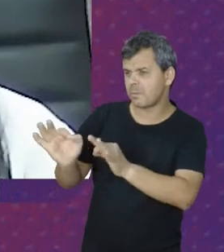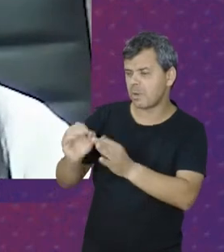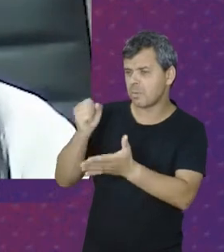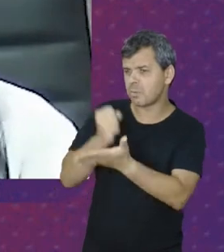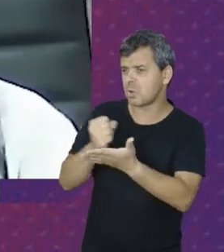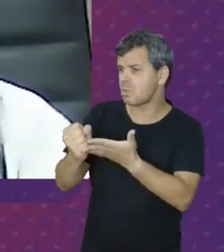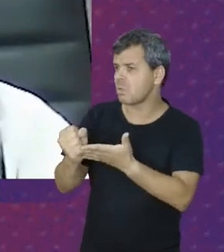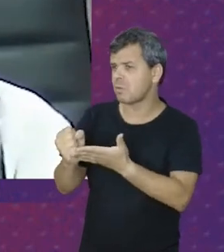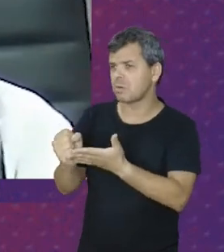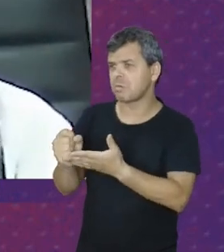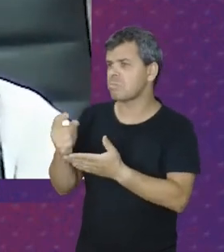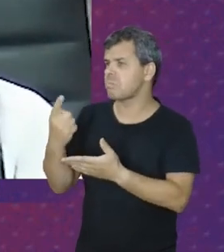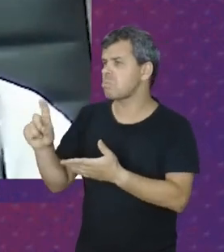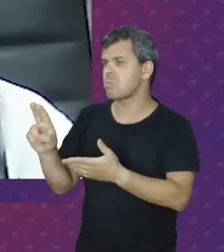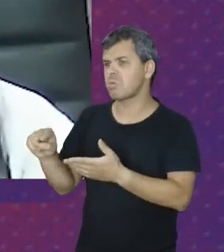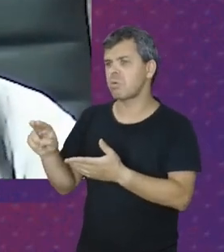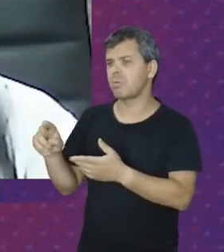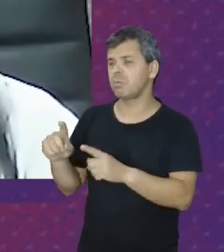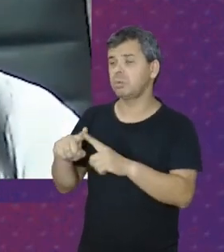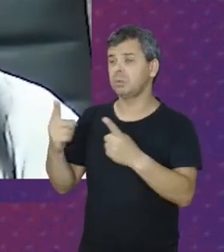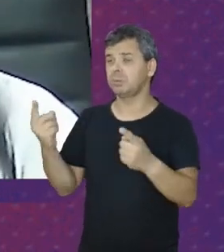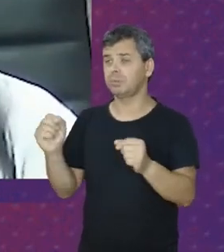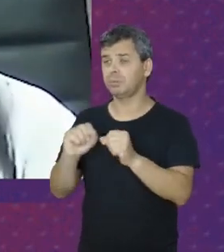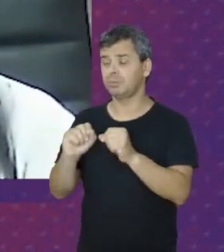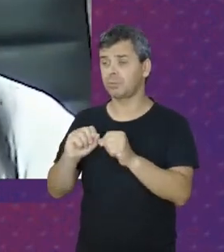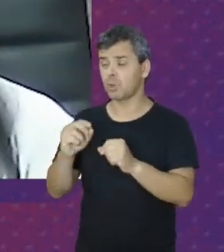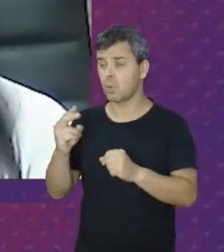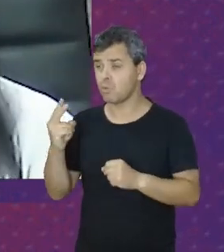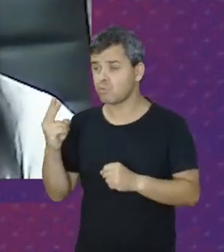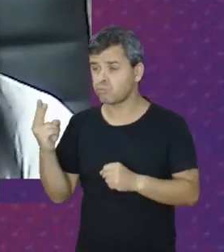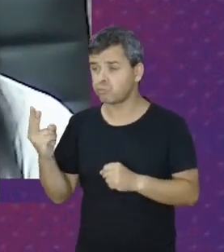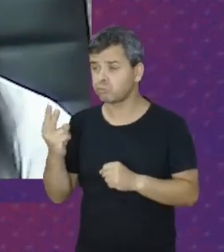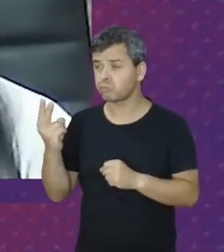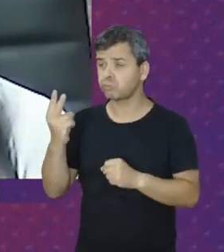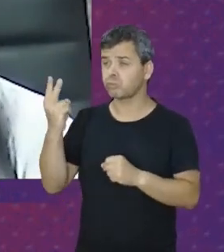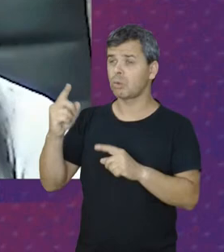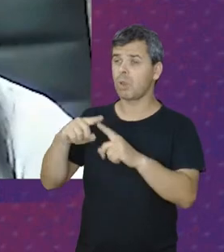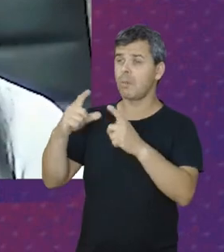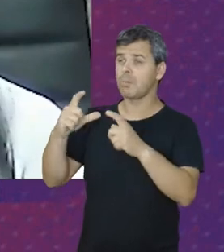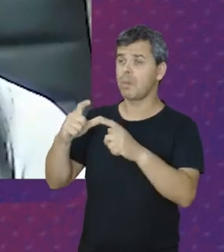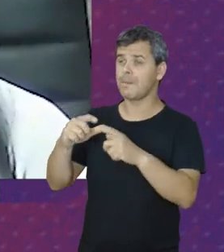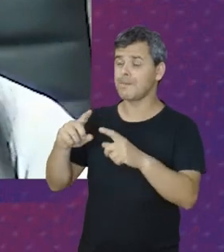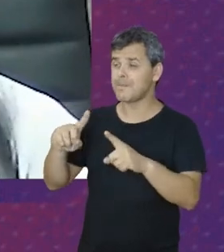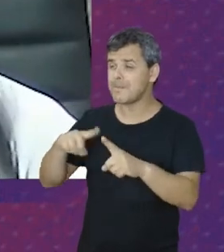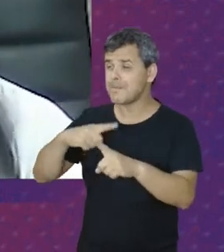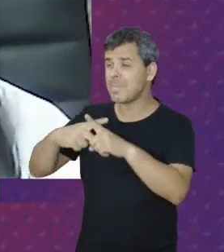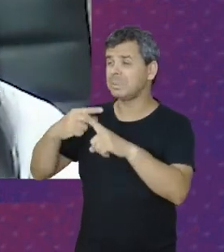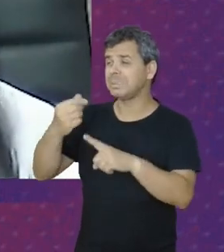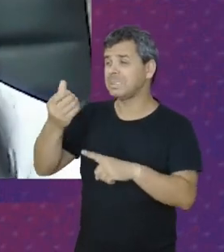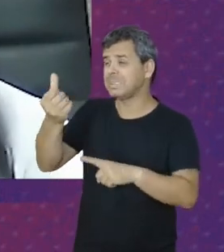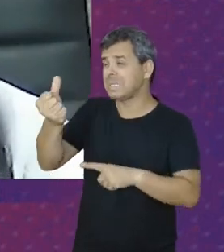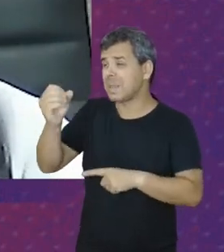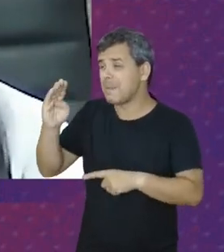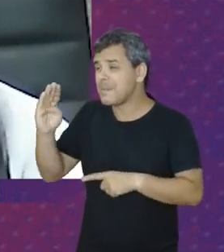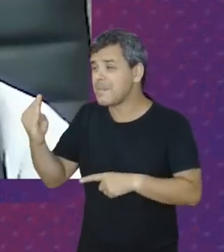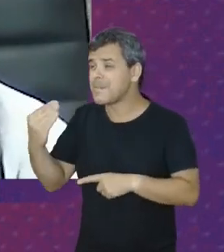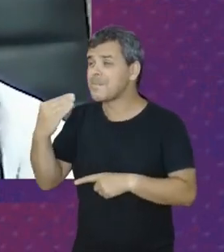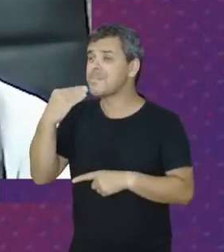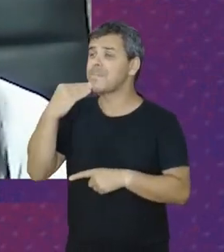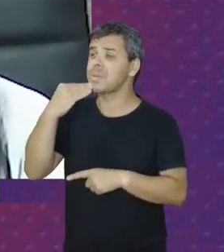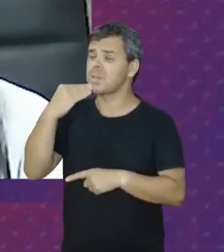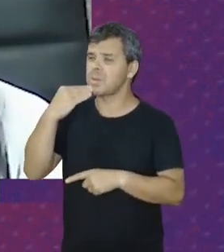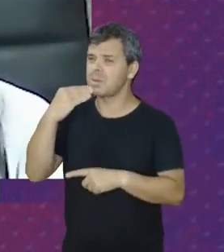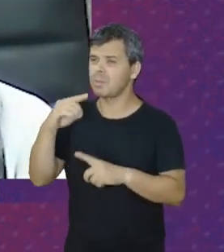contratadas e que não foram, isso dava um valor de déficit da ordem de mais de 6 bilhões. Mais de 6